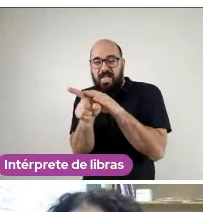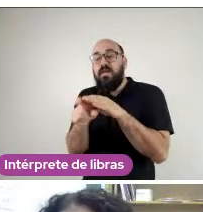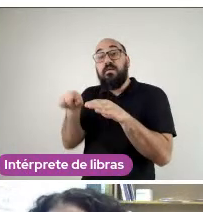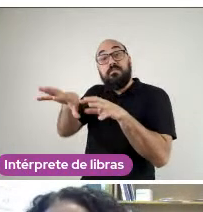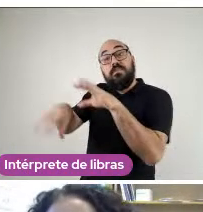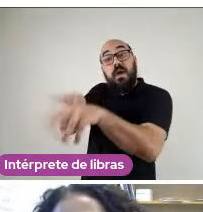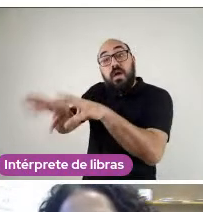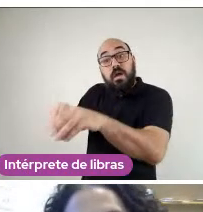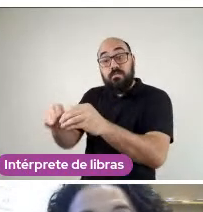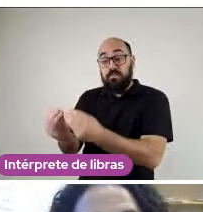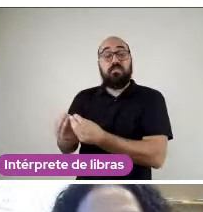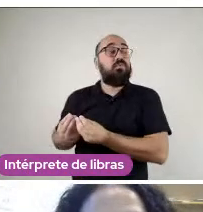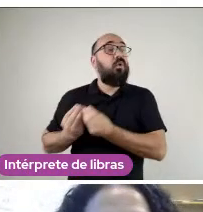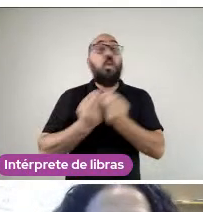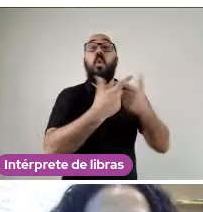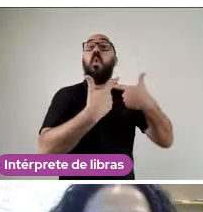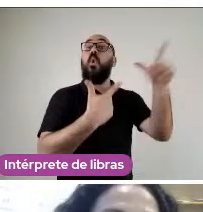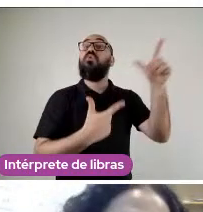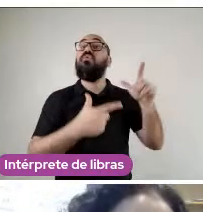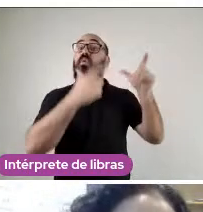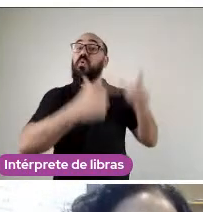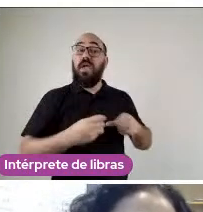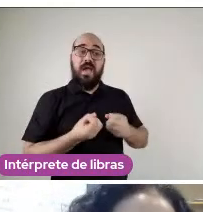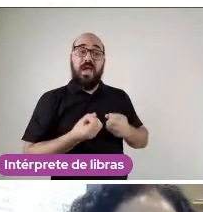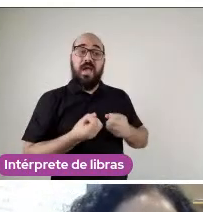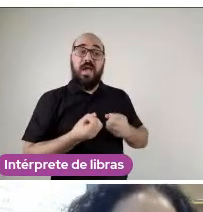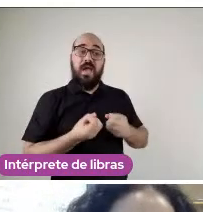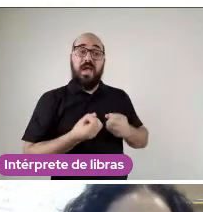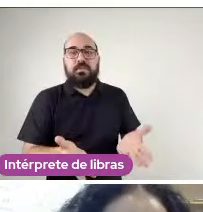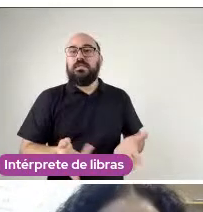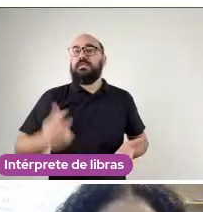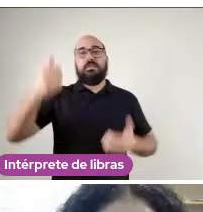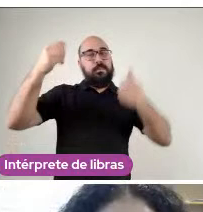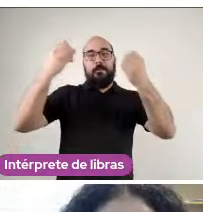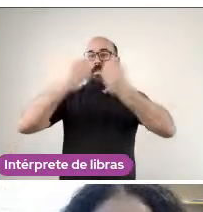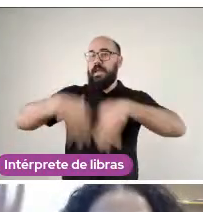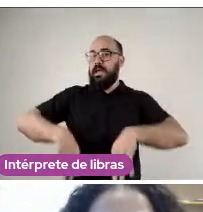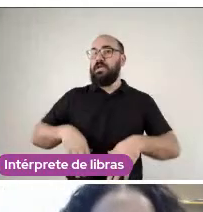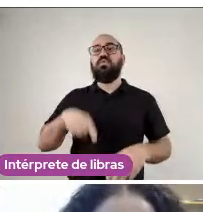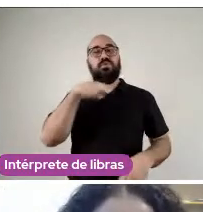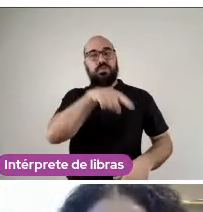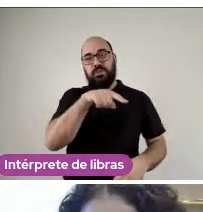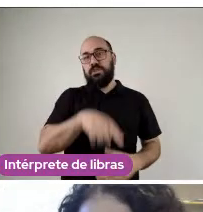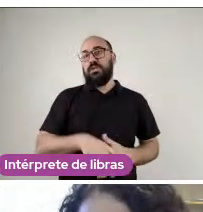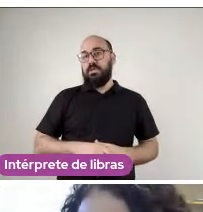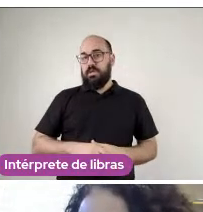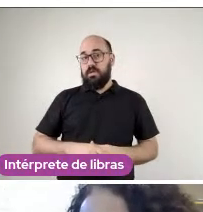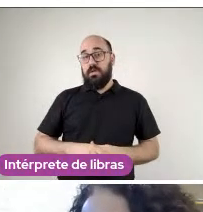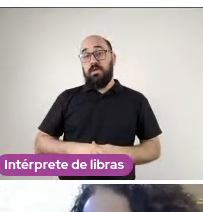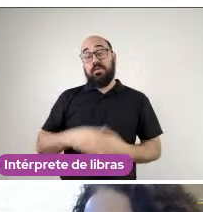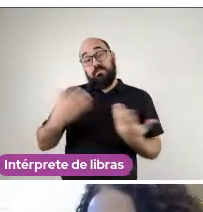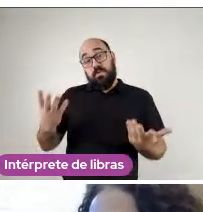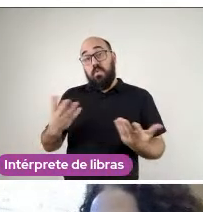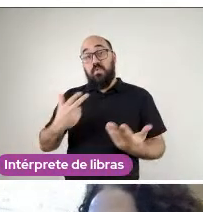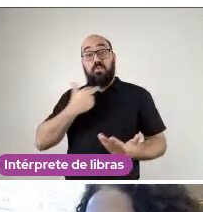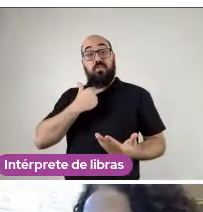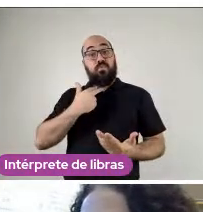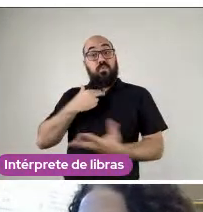que podem estar determinando o aumento na frequência e também na magnitude desses